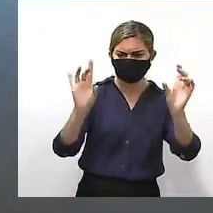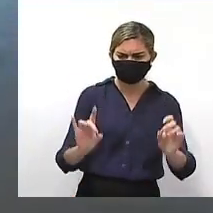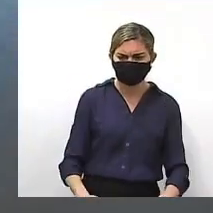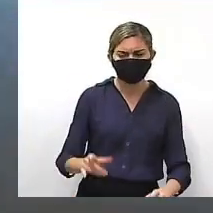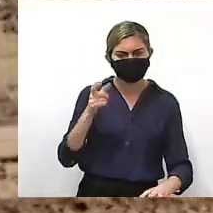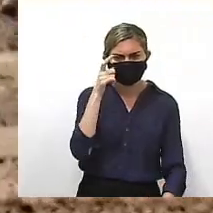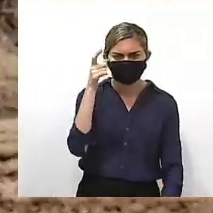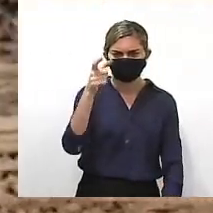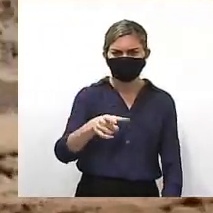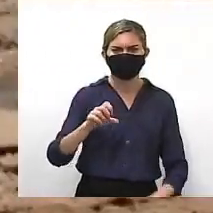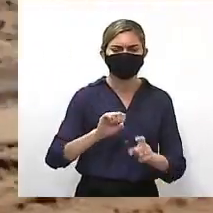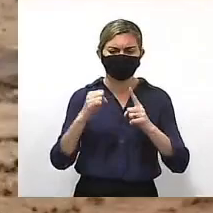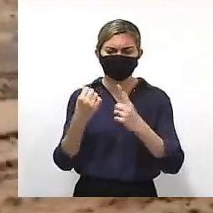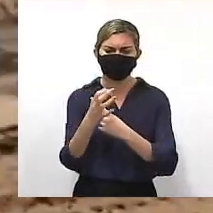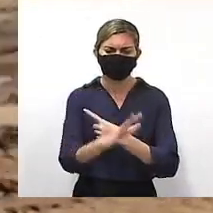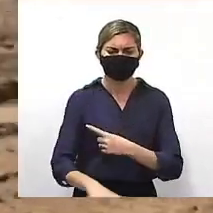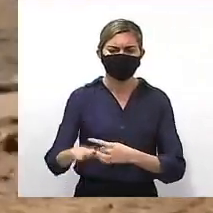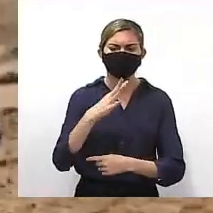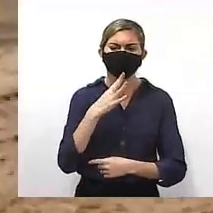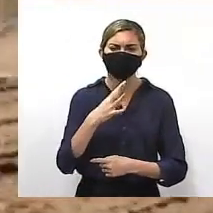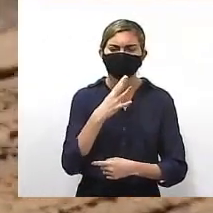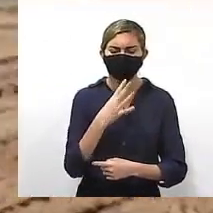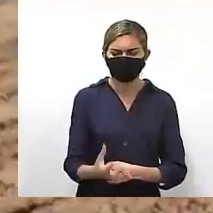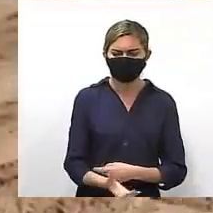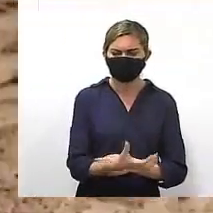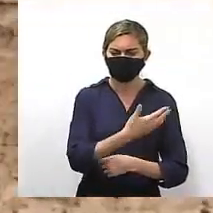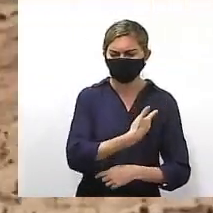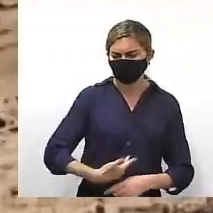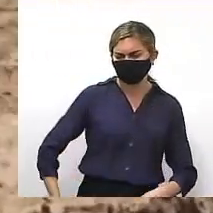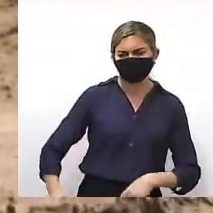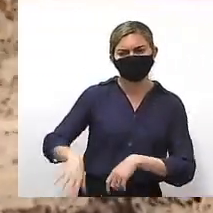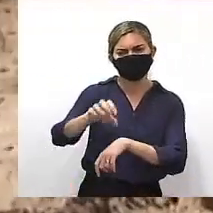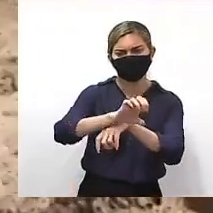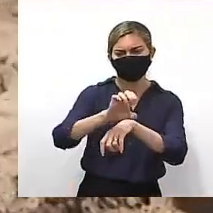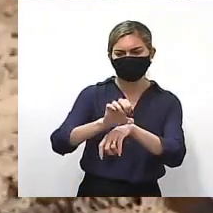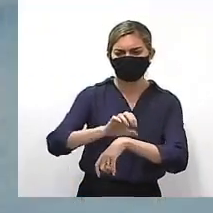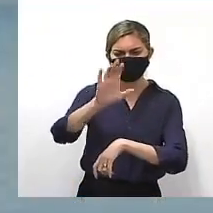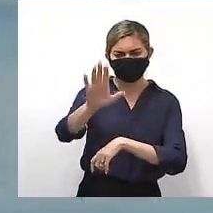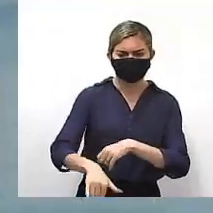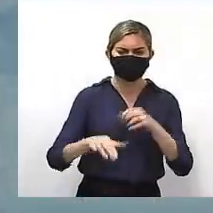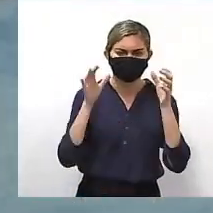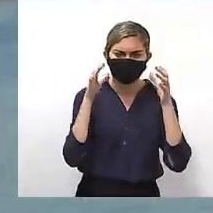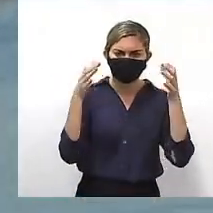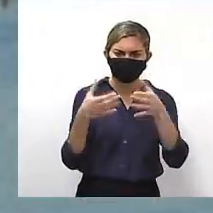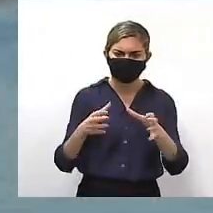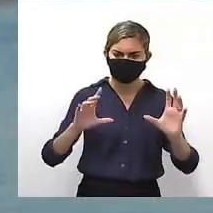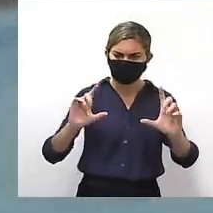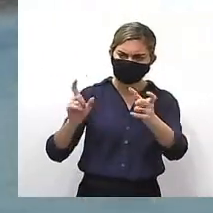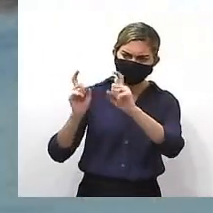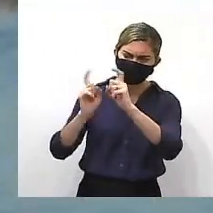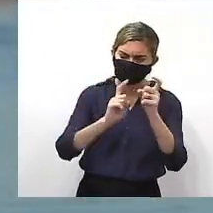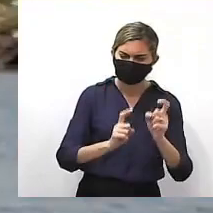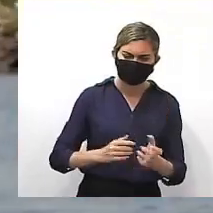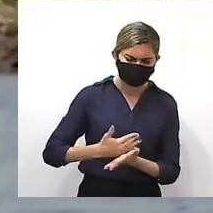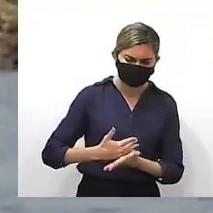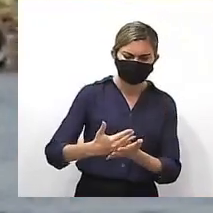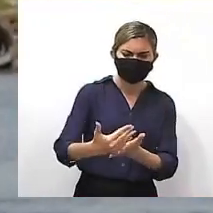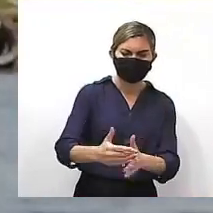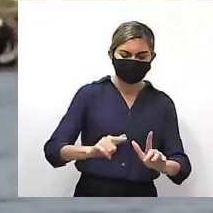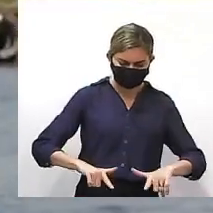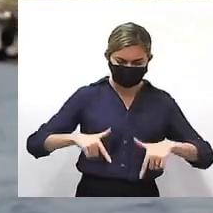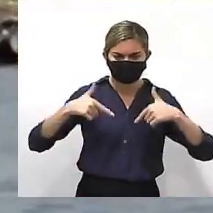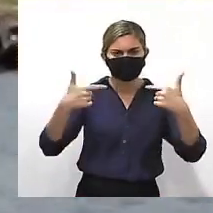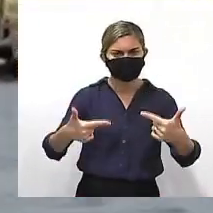Interesse Social, conhecida como ZEIS, o governo do estado chama a comunidade para, juntos, darem início à ação